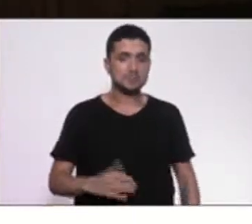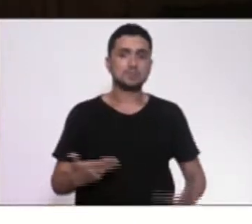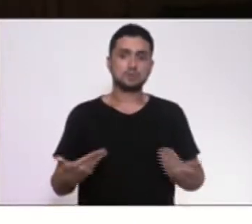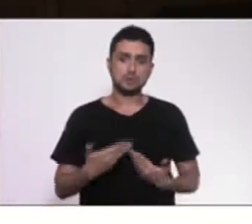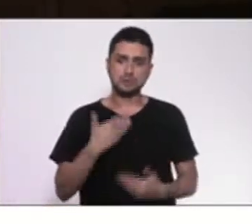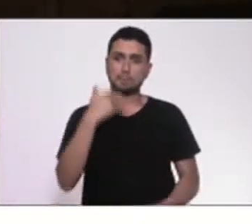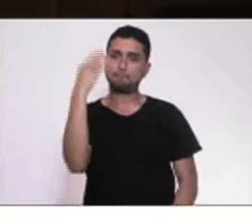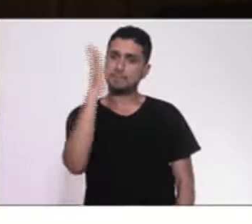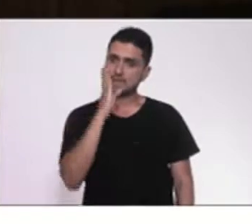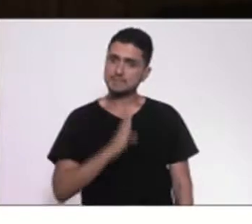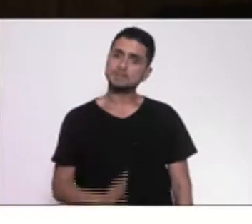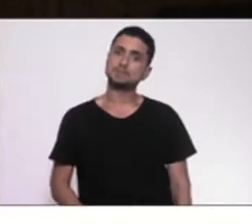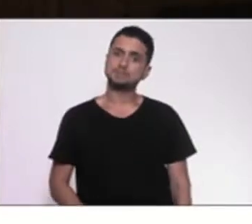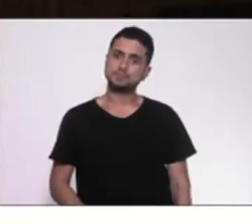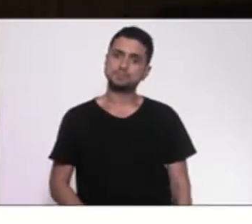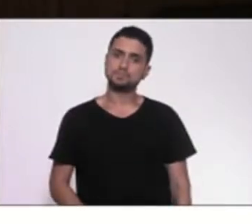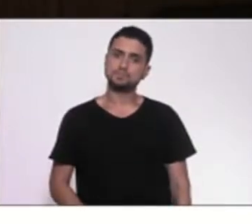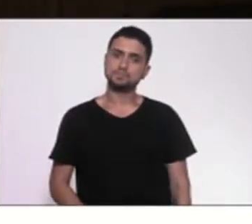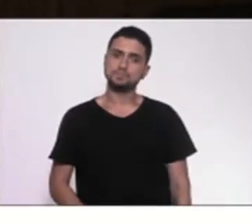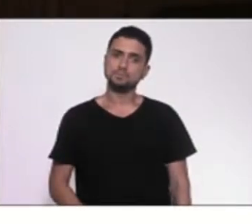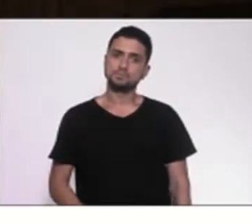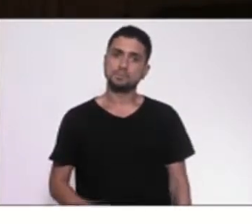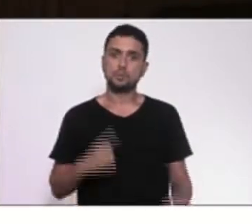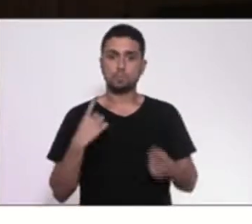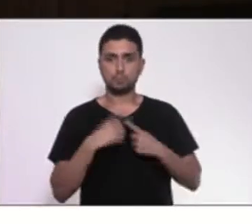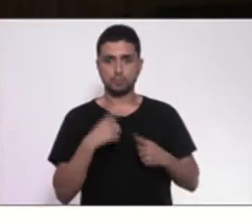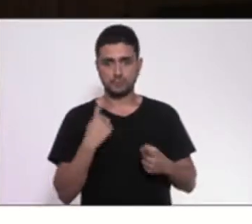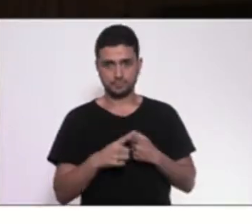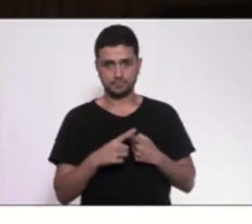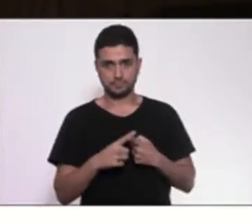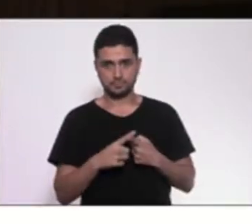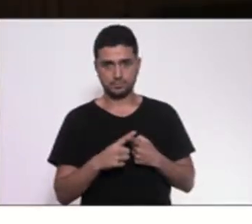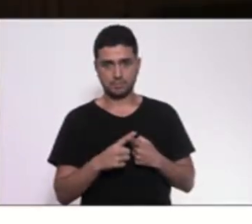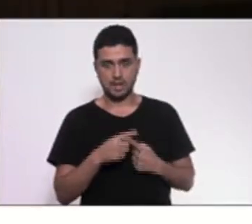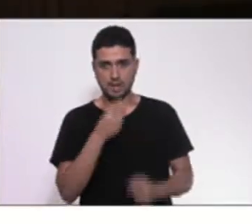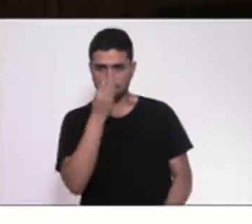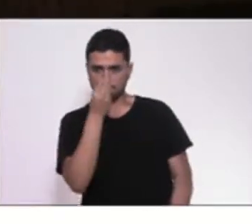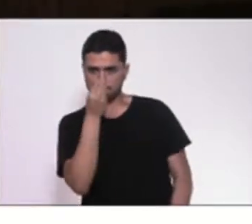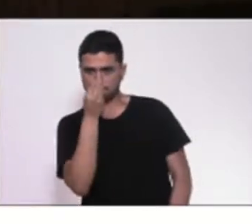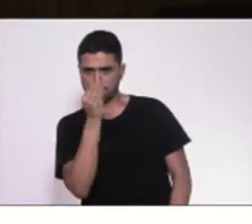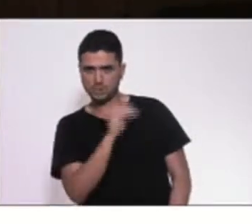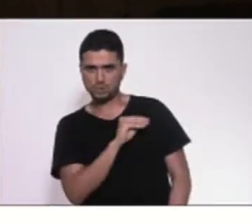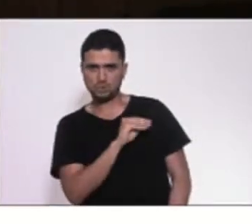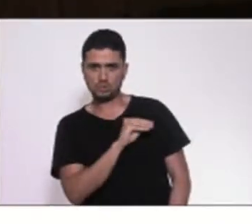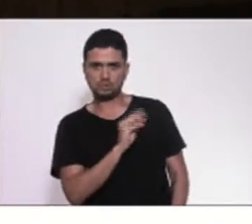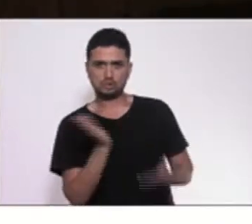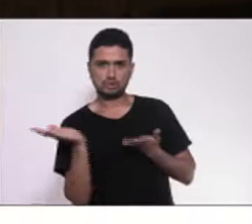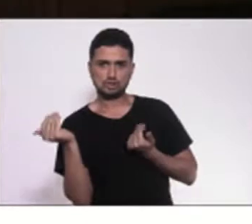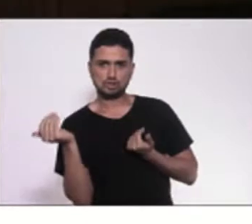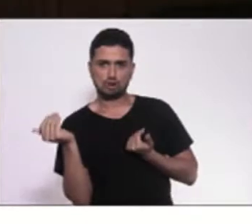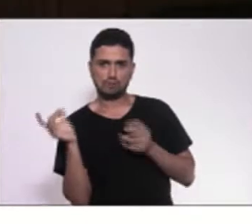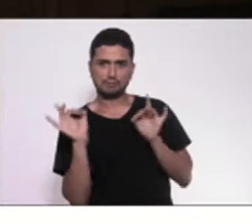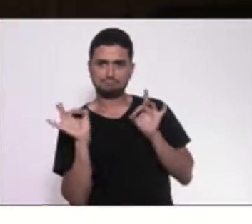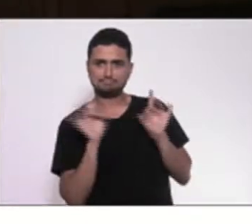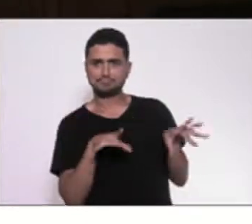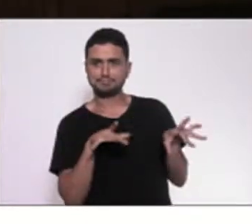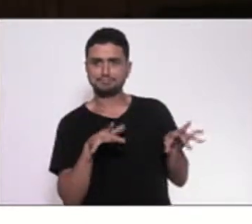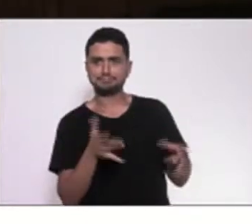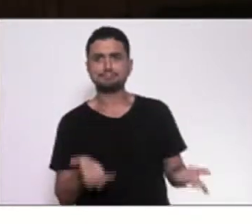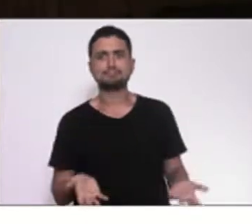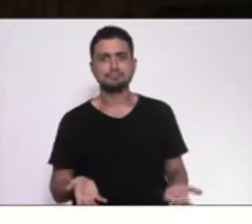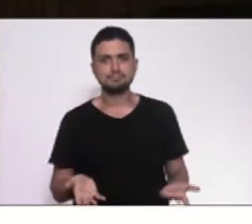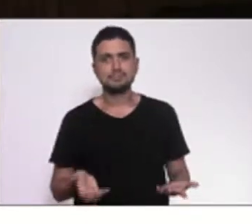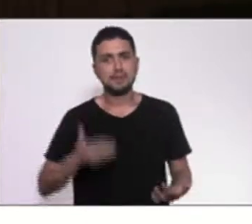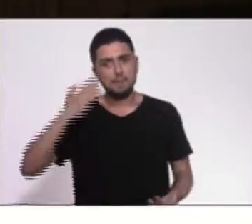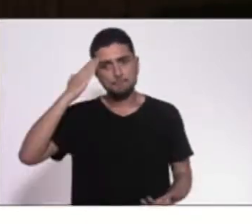nosso país, pelo abandono aos jovens, principalmente